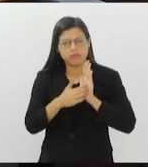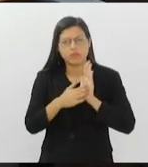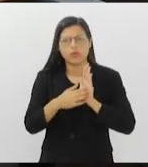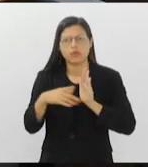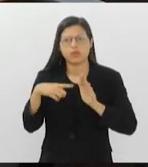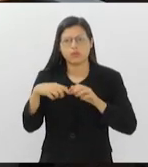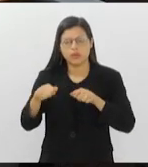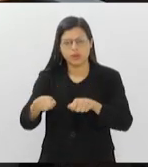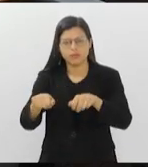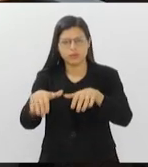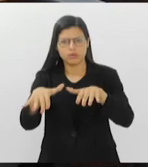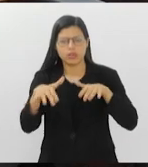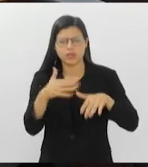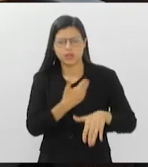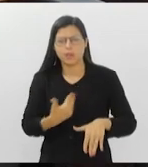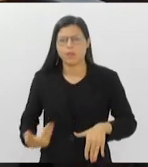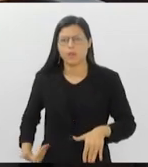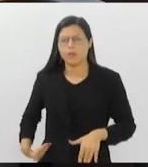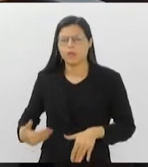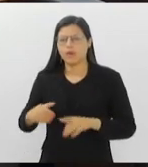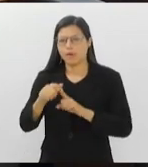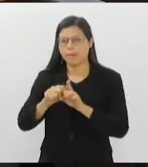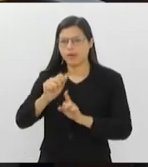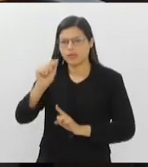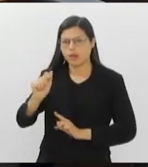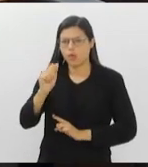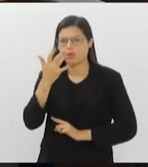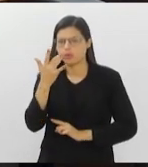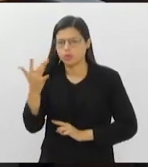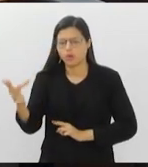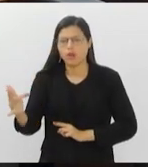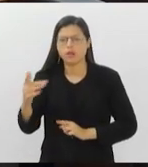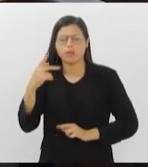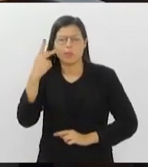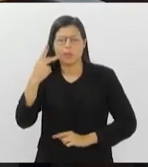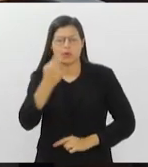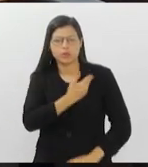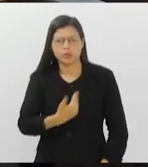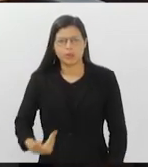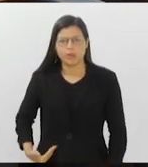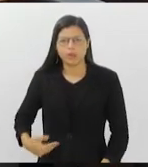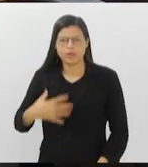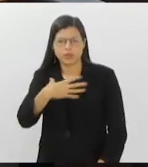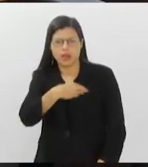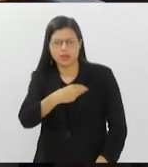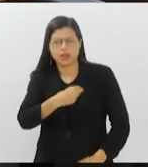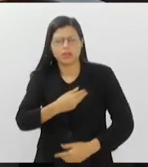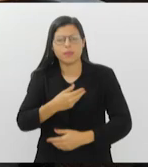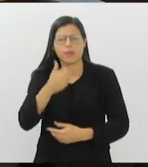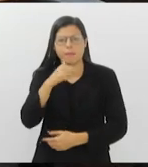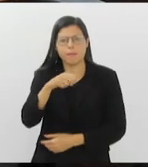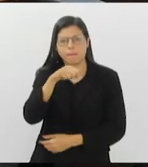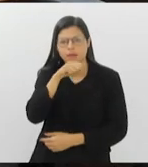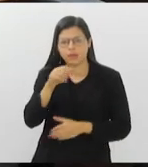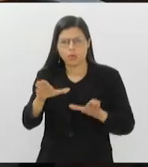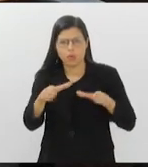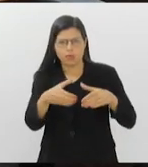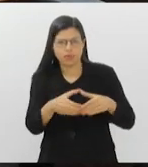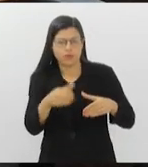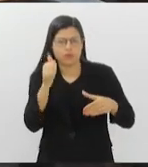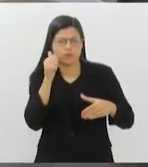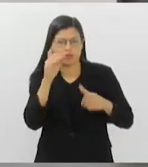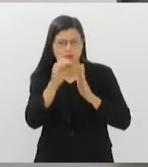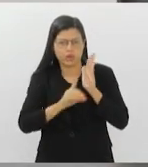Agosto Dourado, Políticas Públicas de Incentivo ao Aleitamento Materno, da Comissão de Direitos Humanos da Mulher, nesta